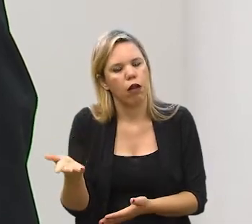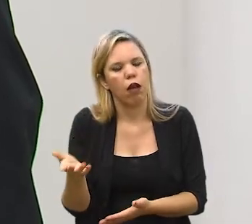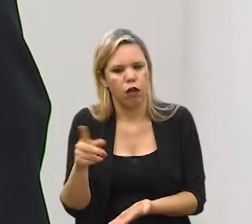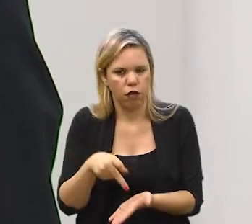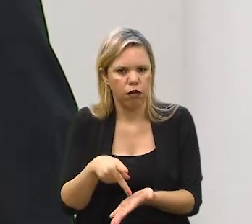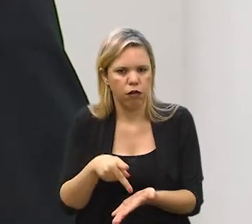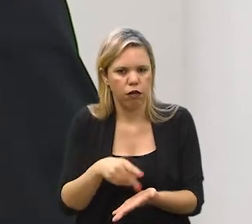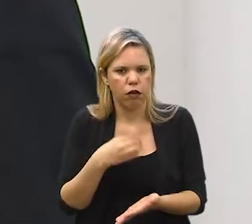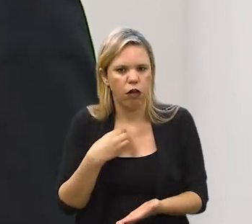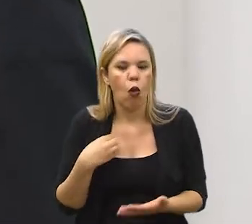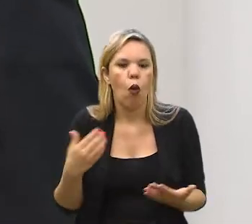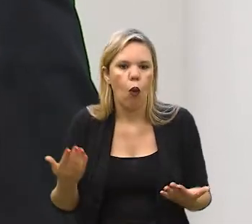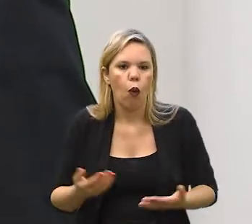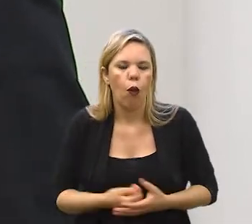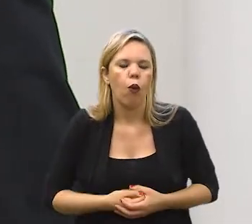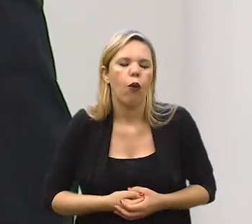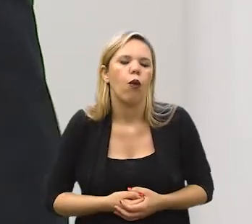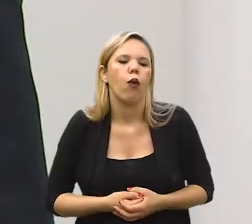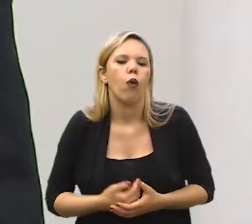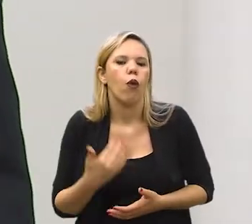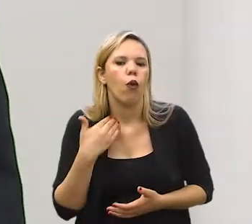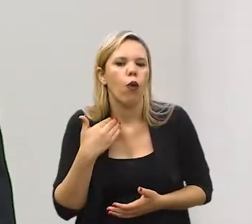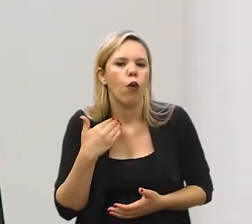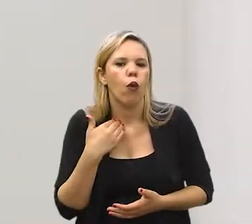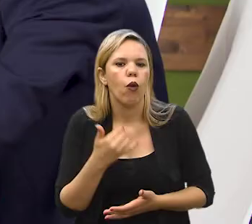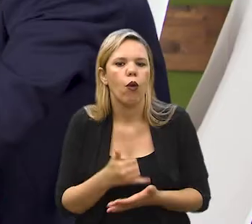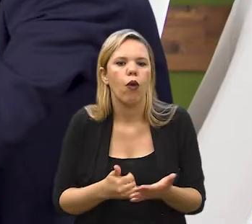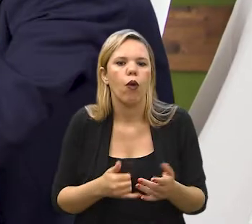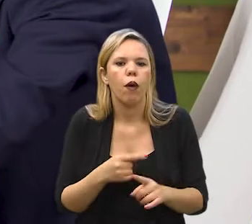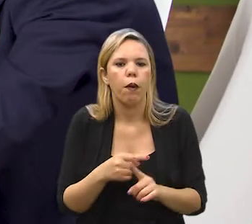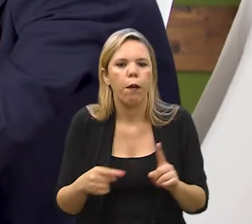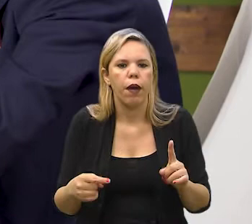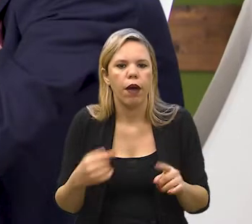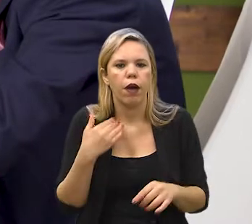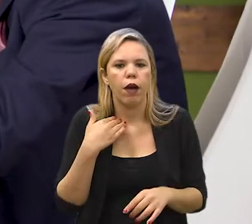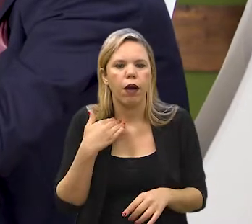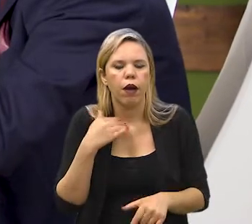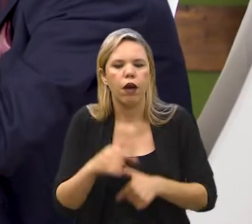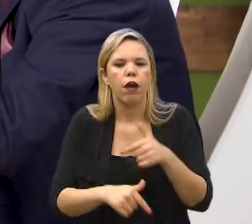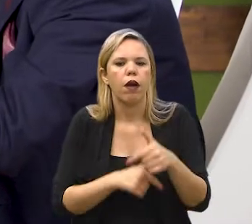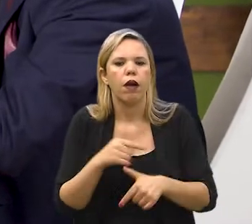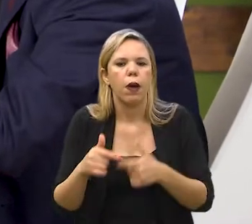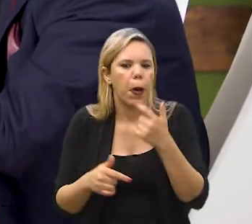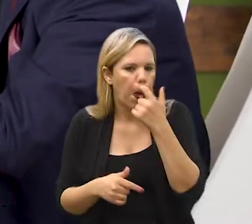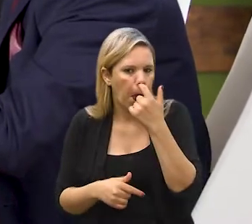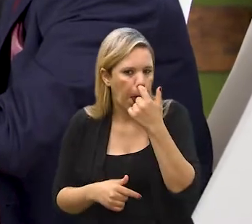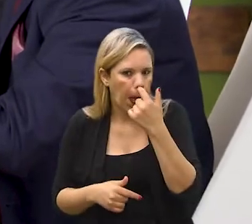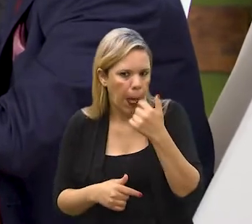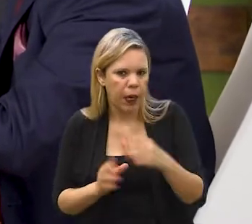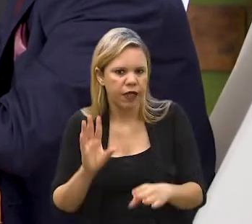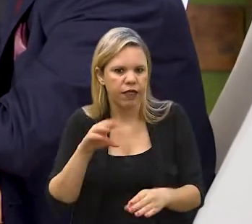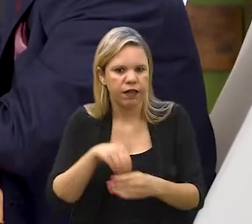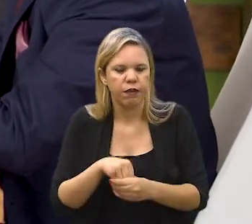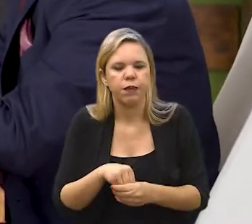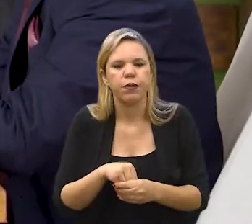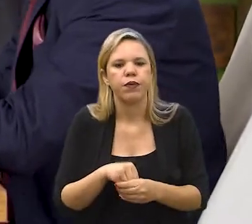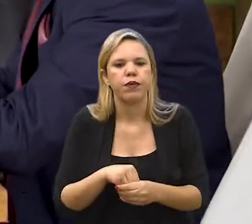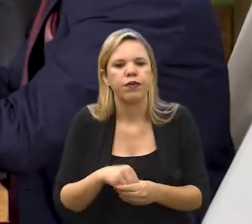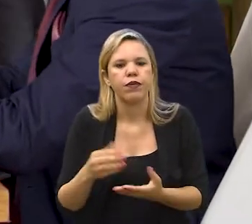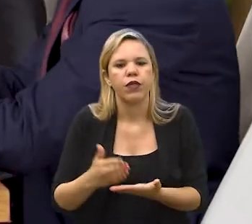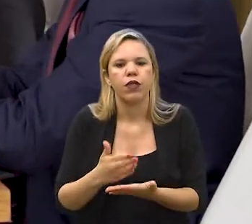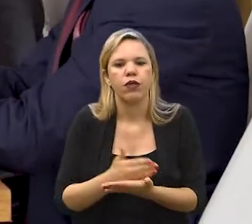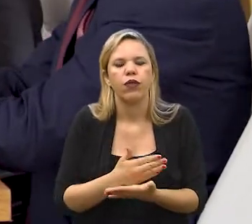né? É verdade. Hoje em dia, hoje os bancos, uma taxa média que os bancos estão trabalhando dentro da linha de